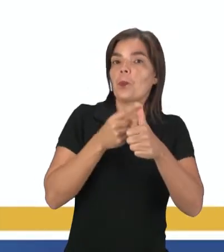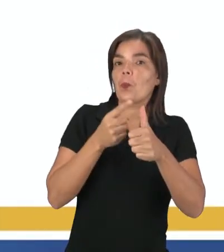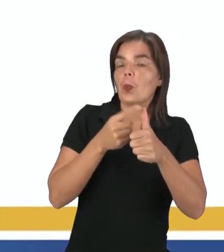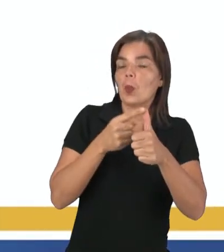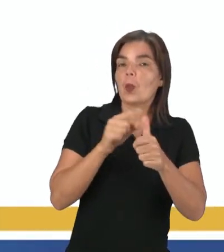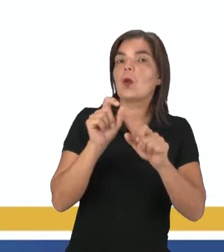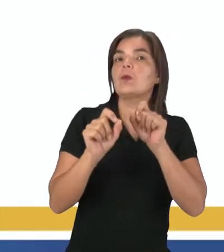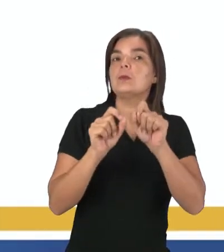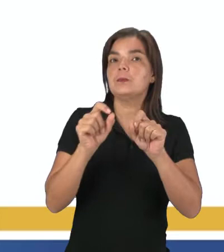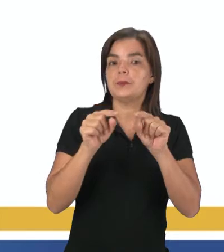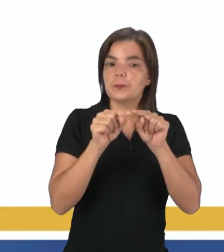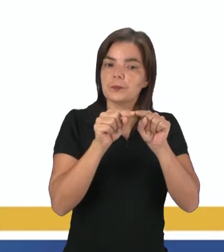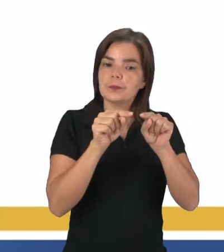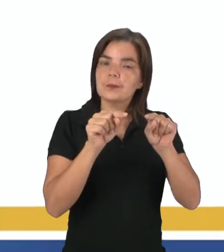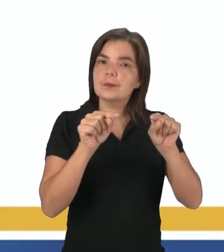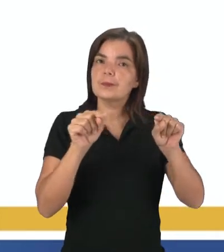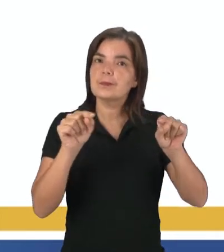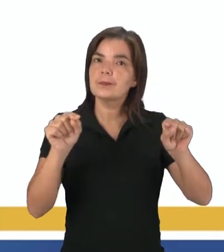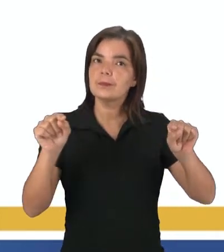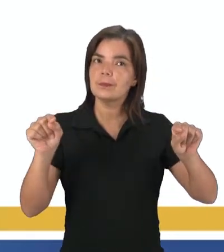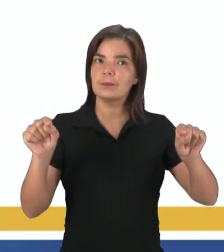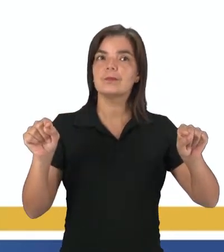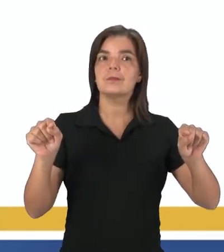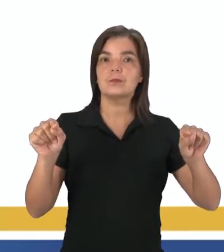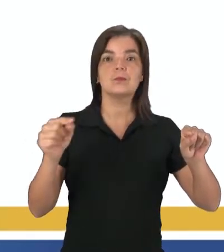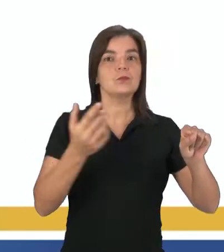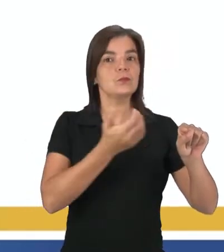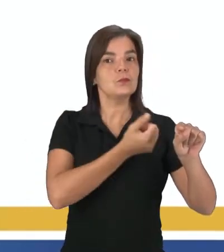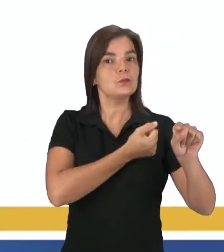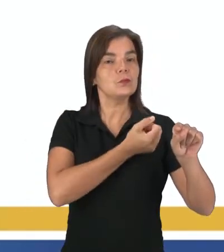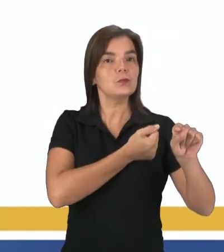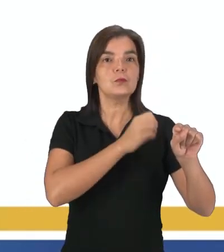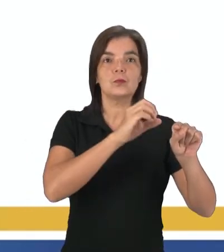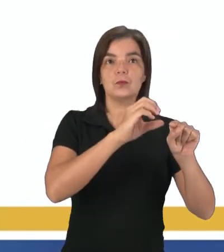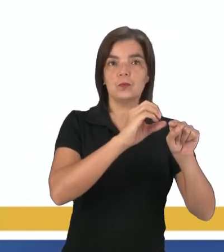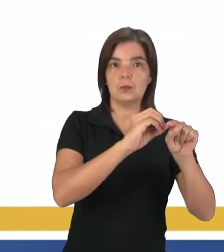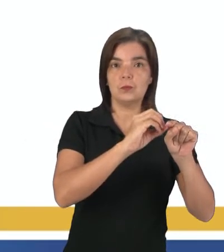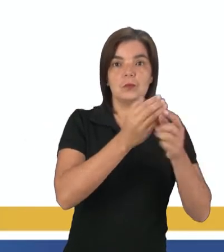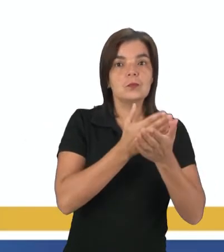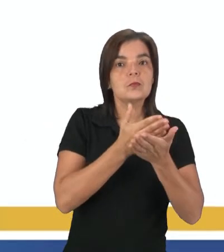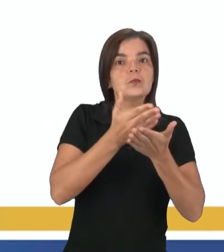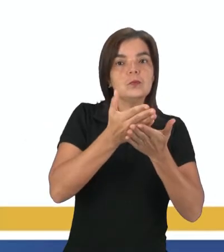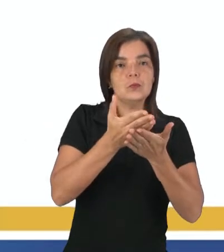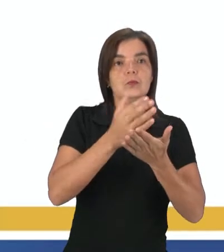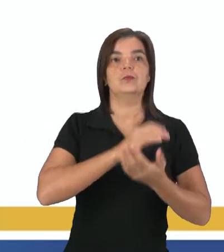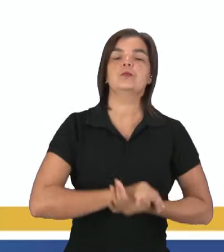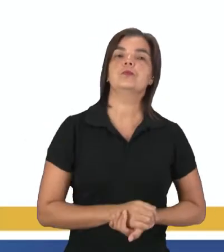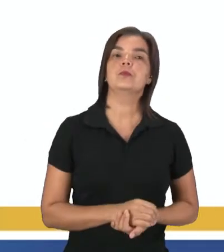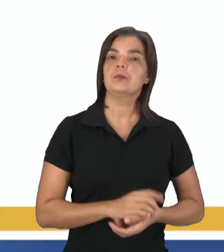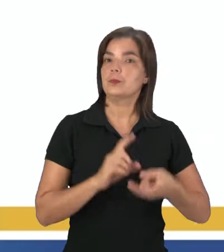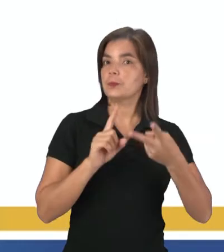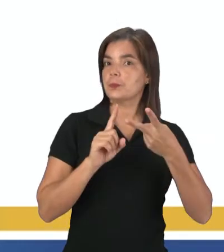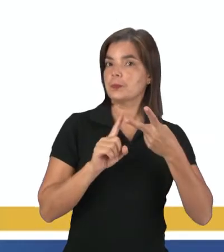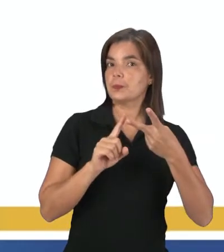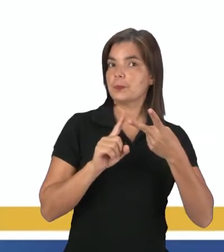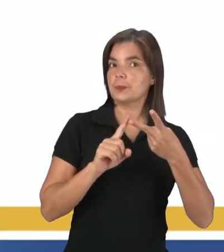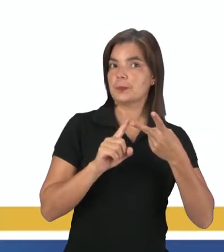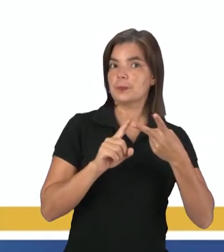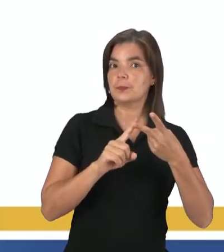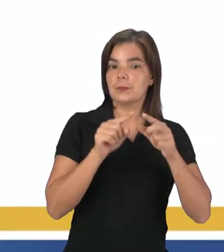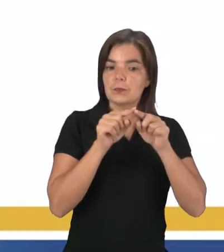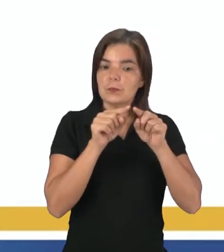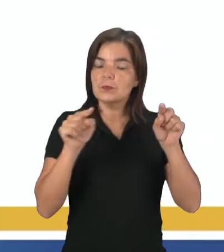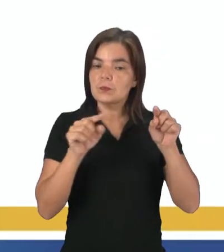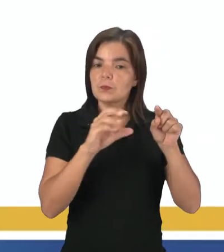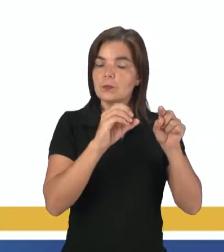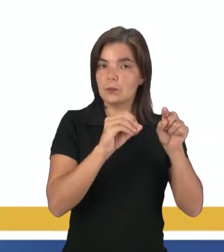que nós vamos fazer é traçar uma reta numerada e considerar o número 0 como sendo a origem. Vamos definir a distância